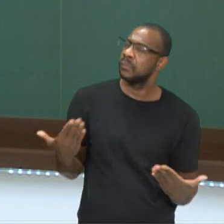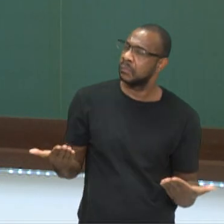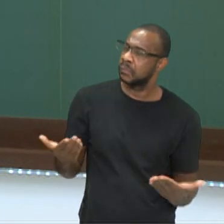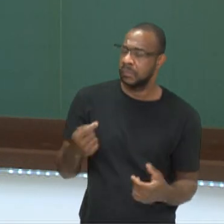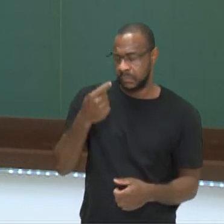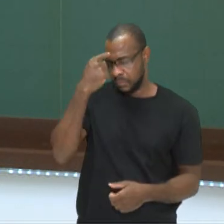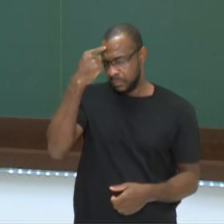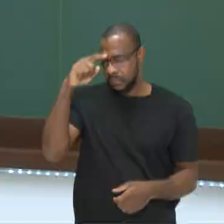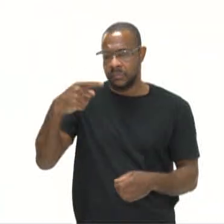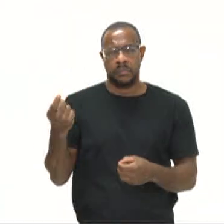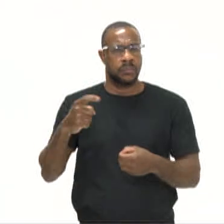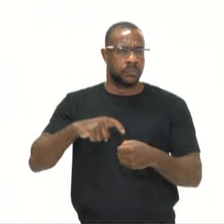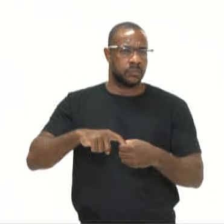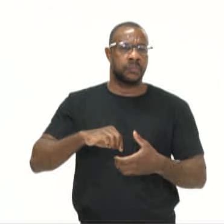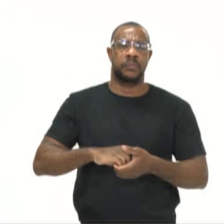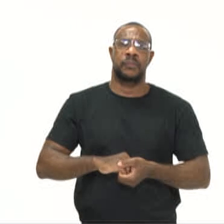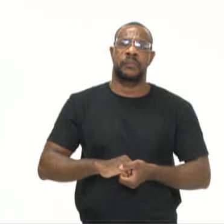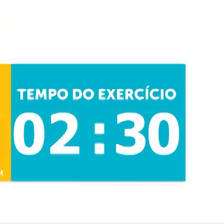Pensa aí que eu já volto.